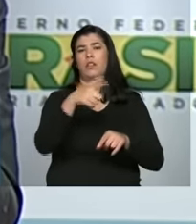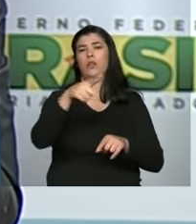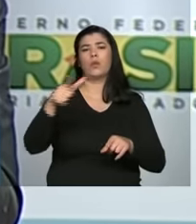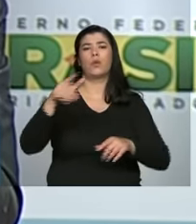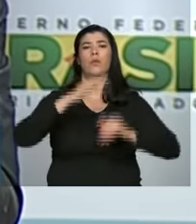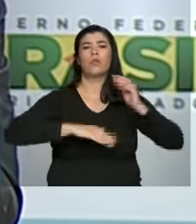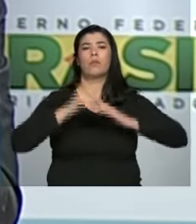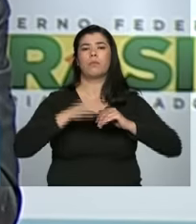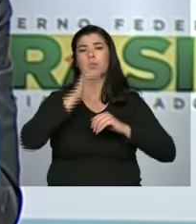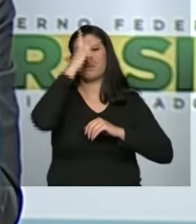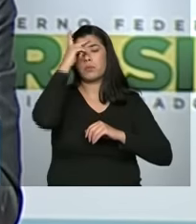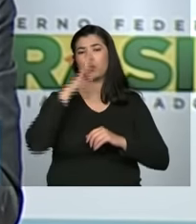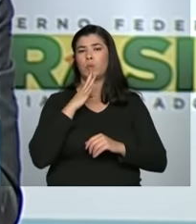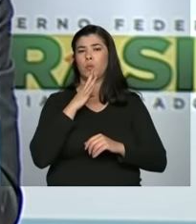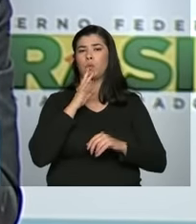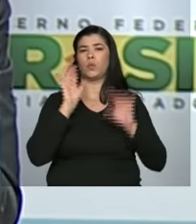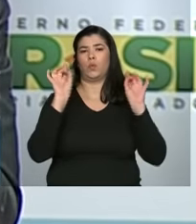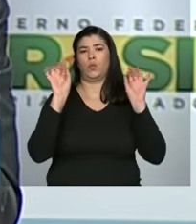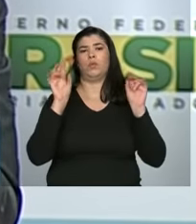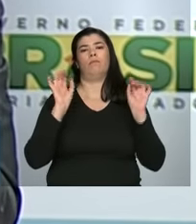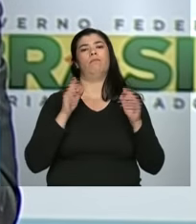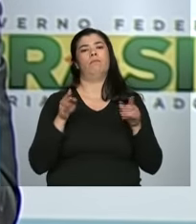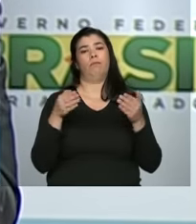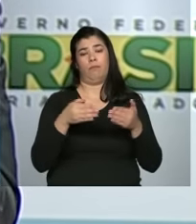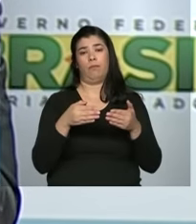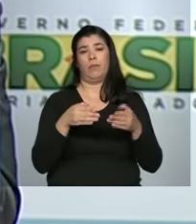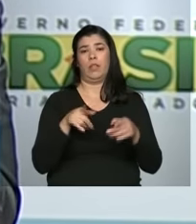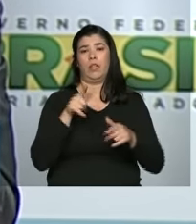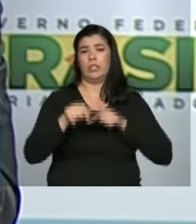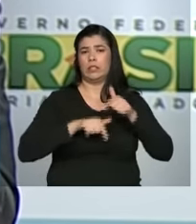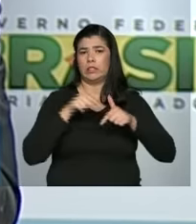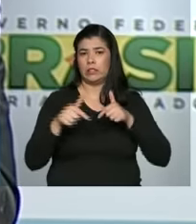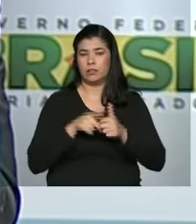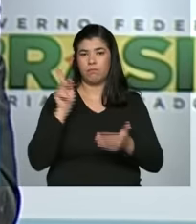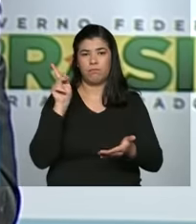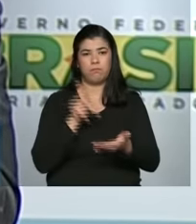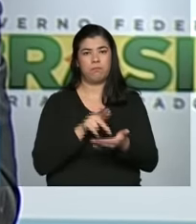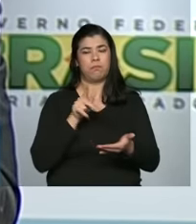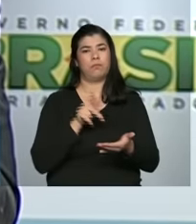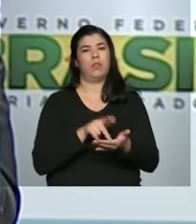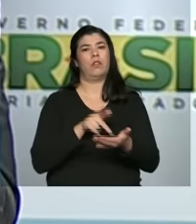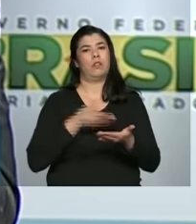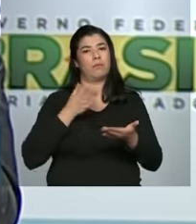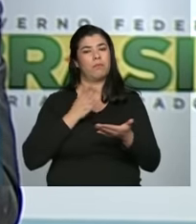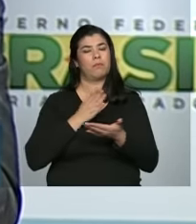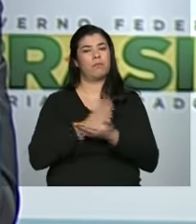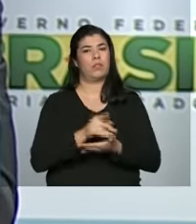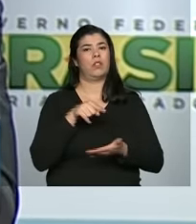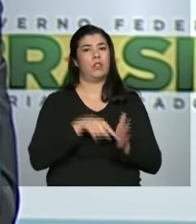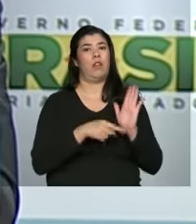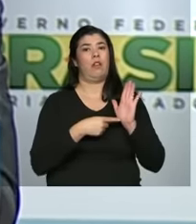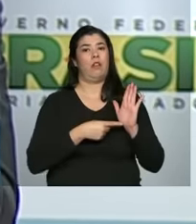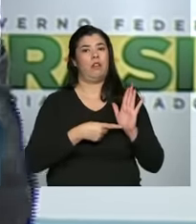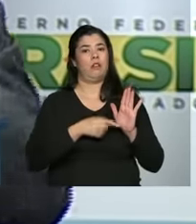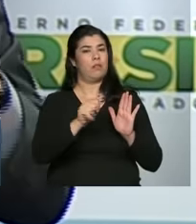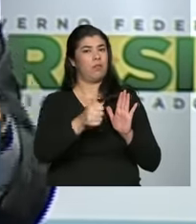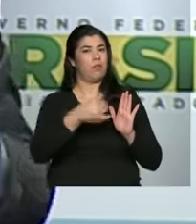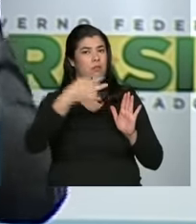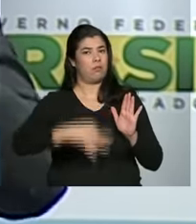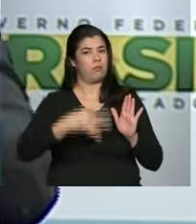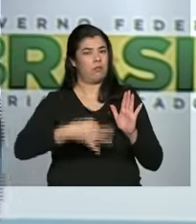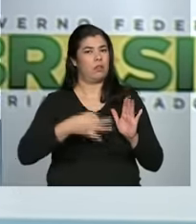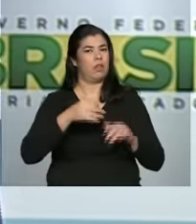de especialistas portanto há todo um trabalho que é legitima a importância que qualifica e